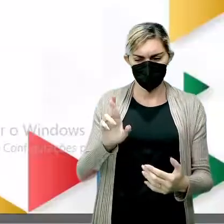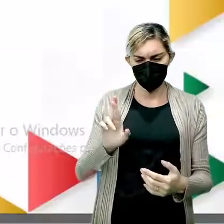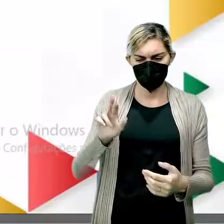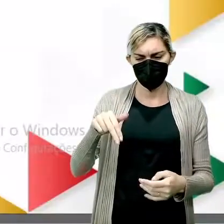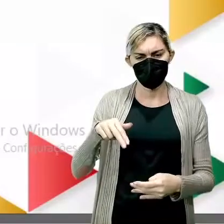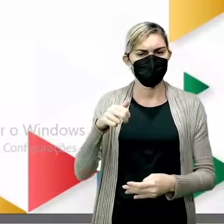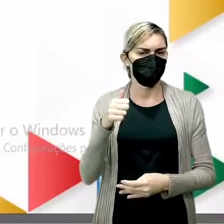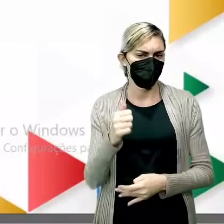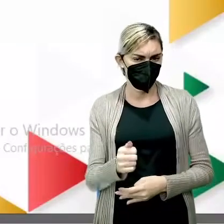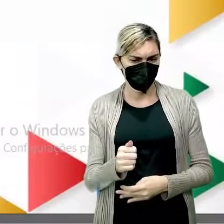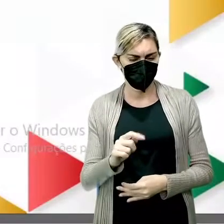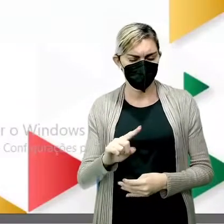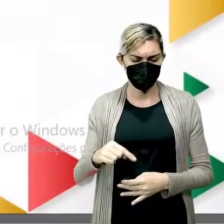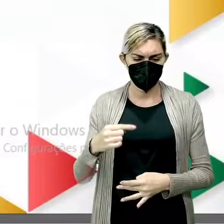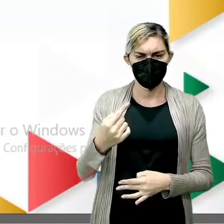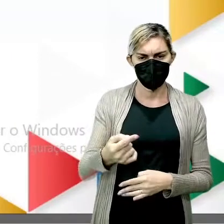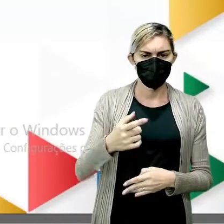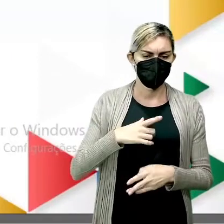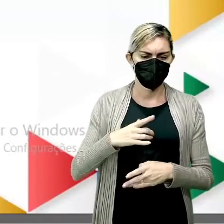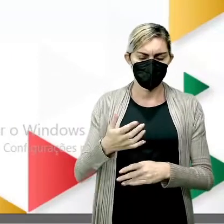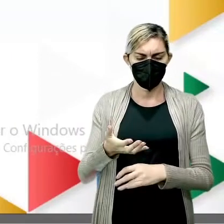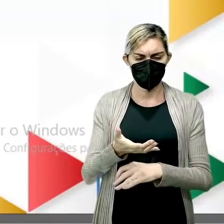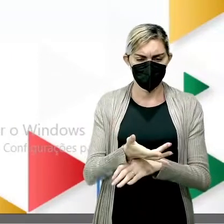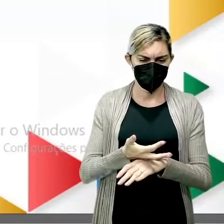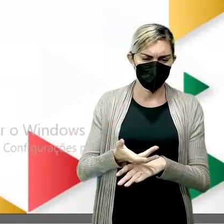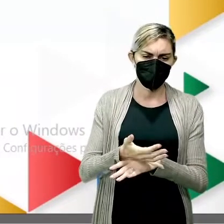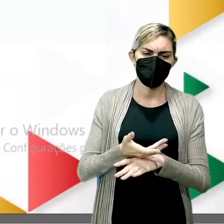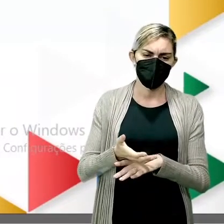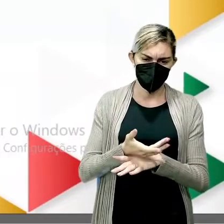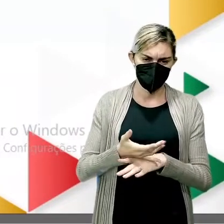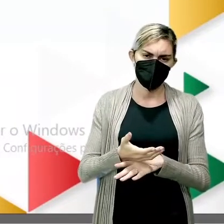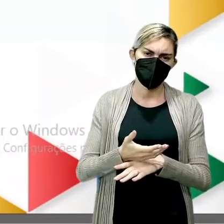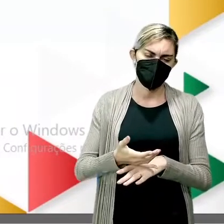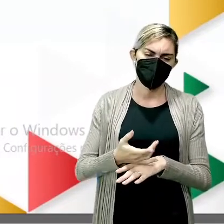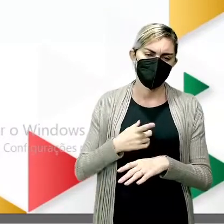vez, ele vai ser um ácido nucleico que está